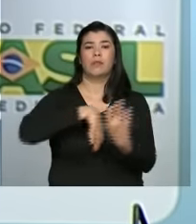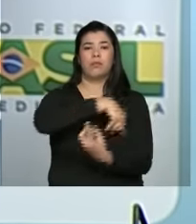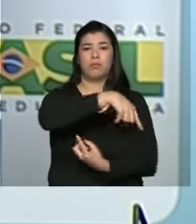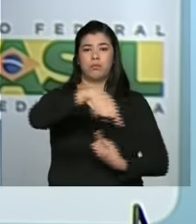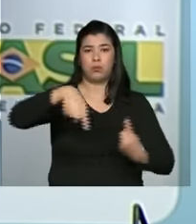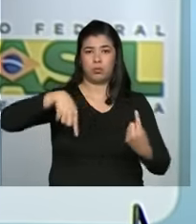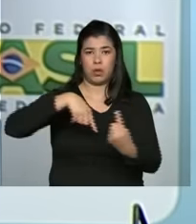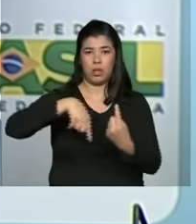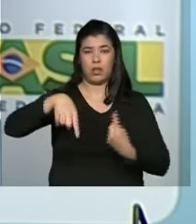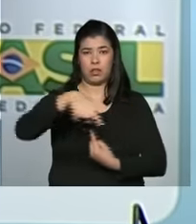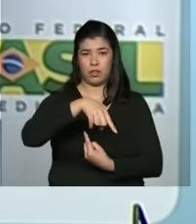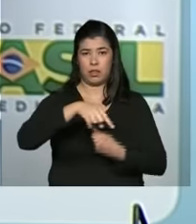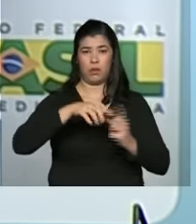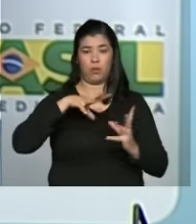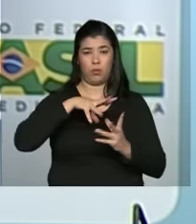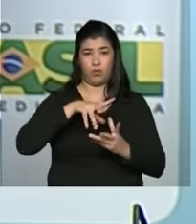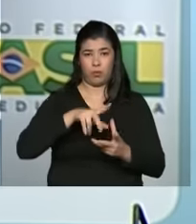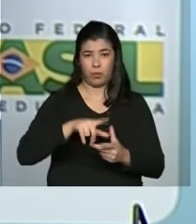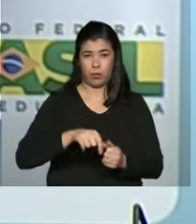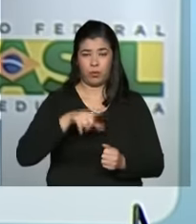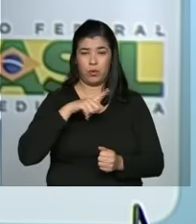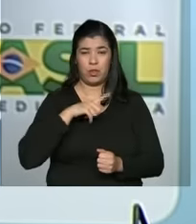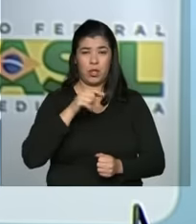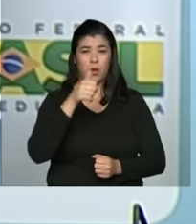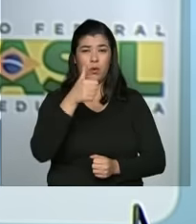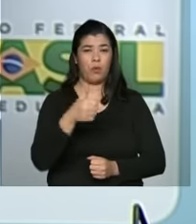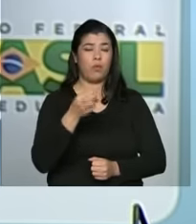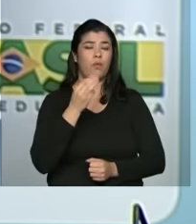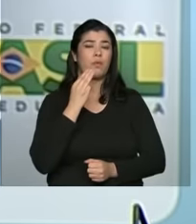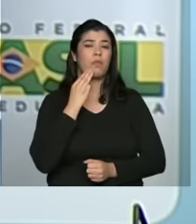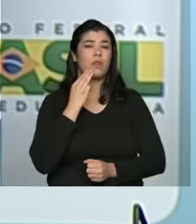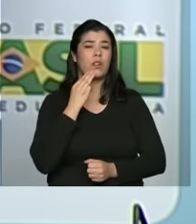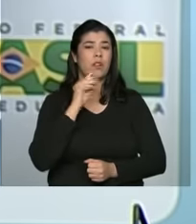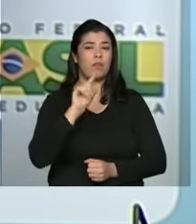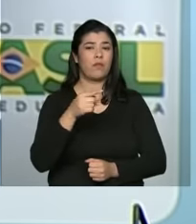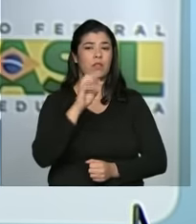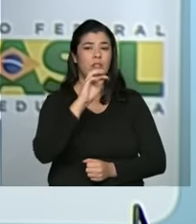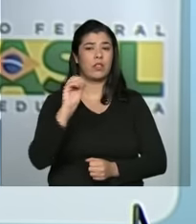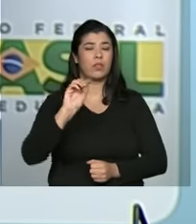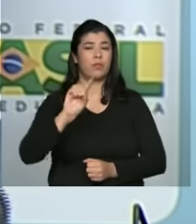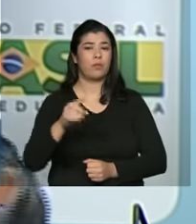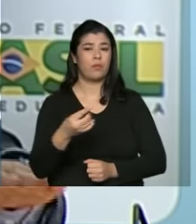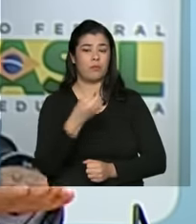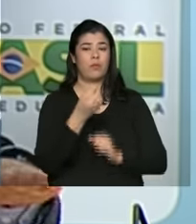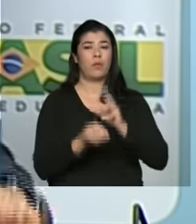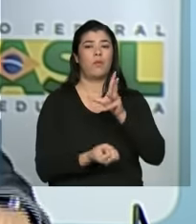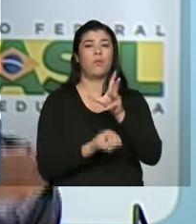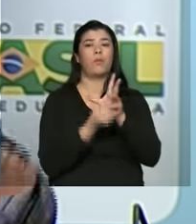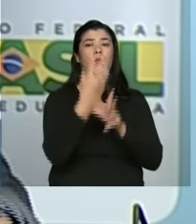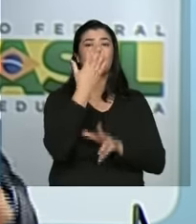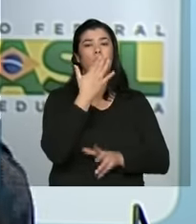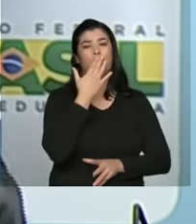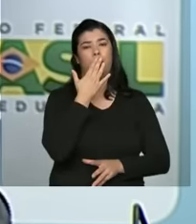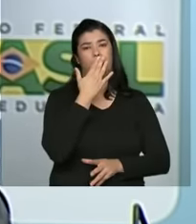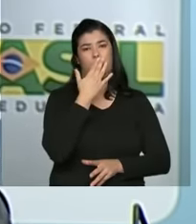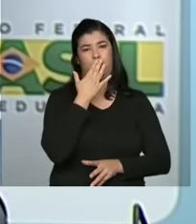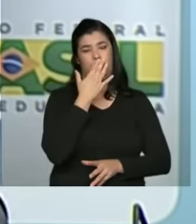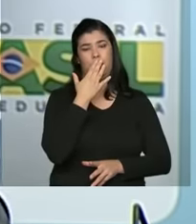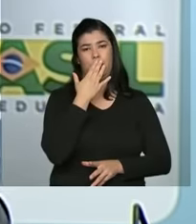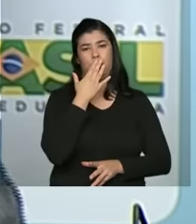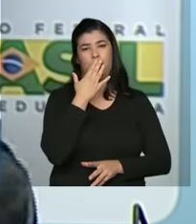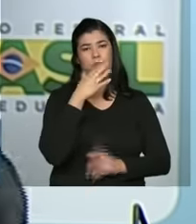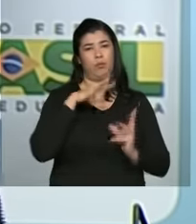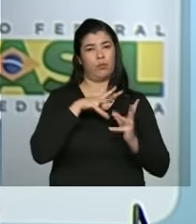produtos é da ordem de 1. 500.000 produtos médicos que estão agrupados em 12.000 categorias